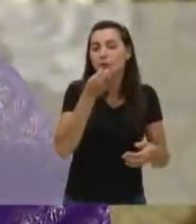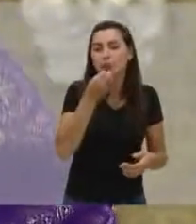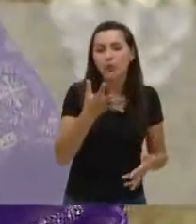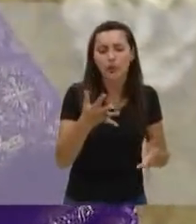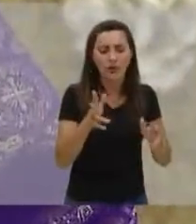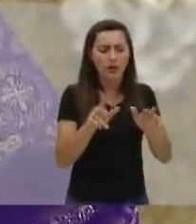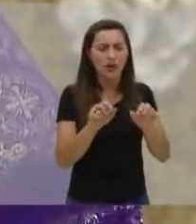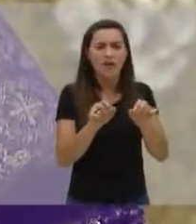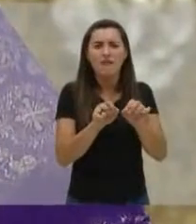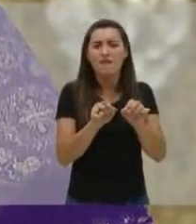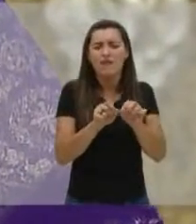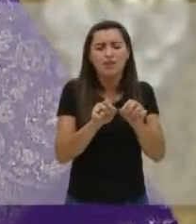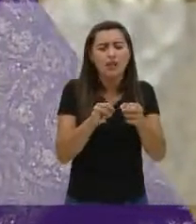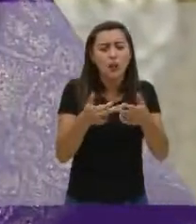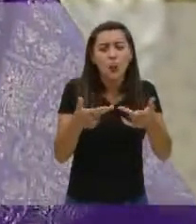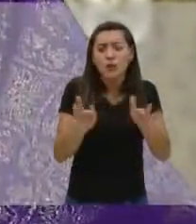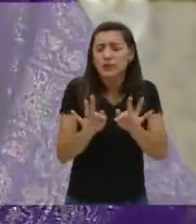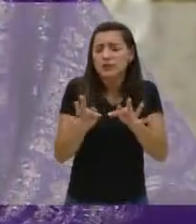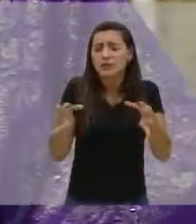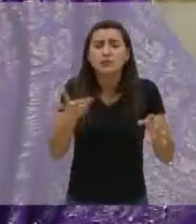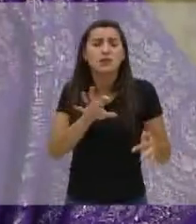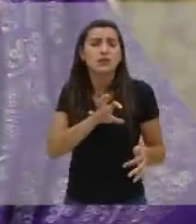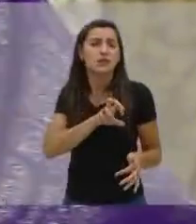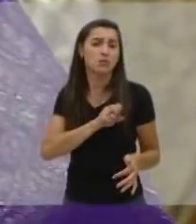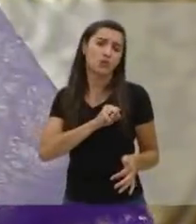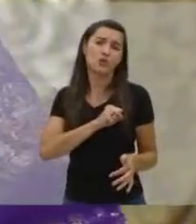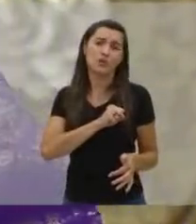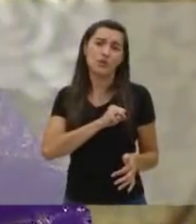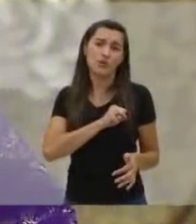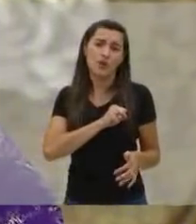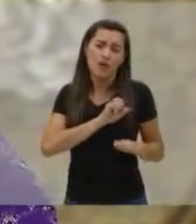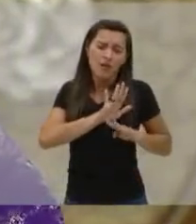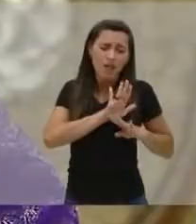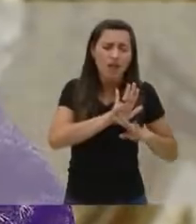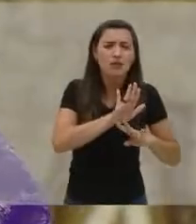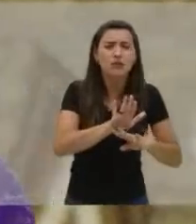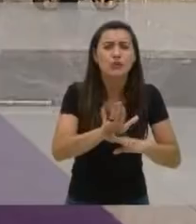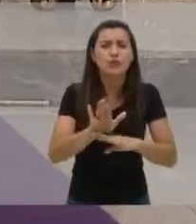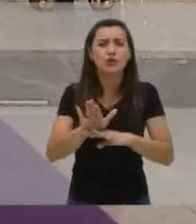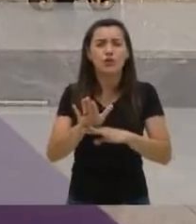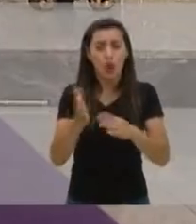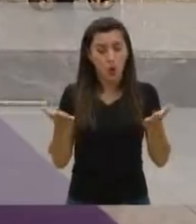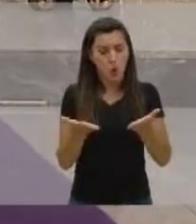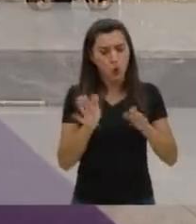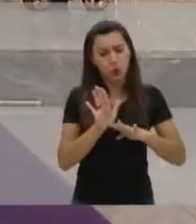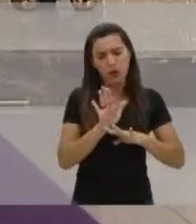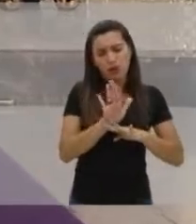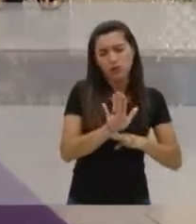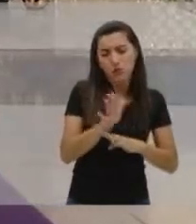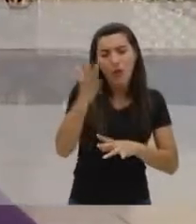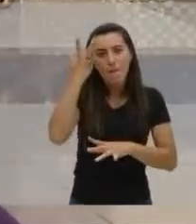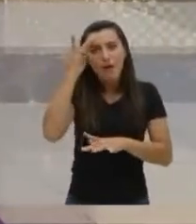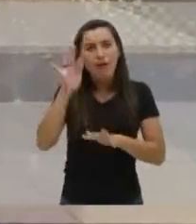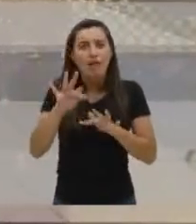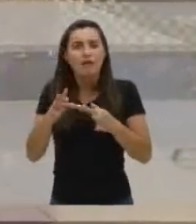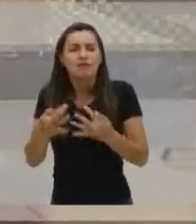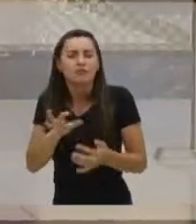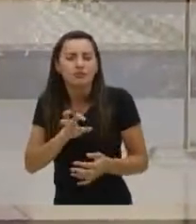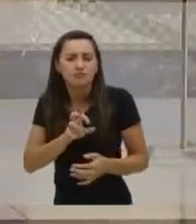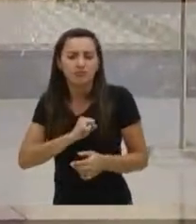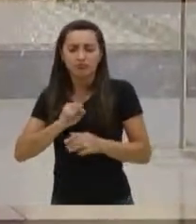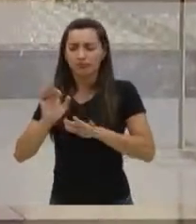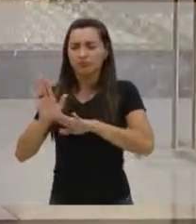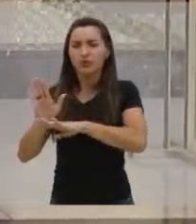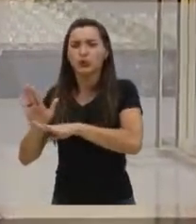se plantar em pequenos gestos de amor, de caridade, de delicadeza, de